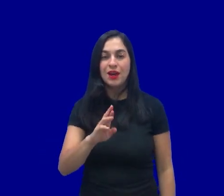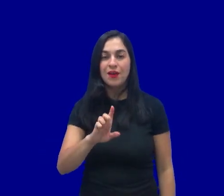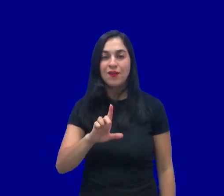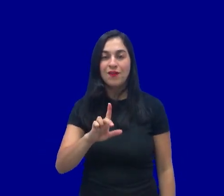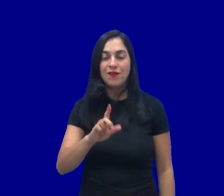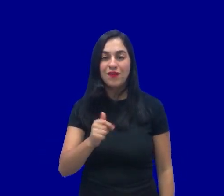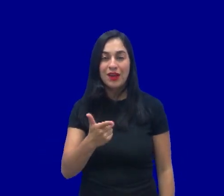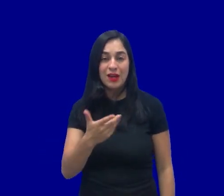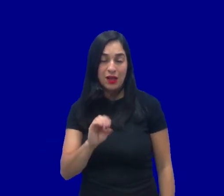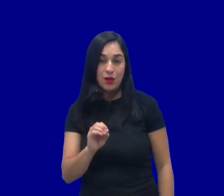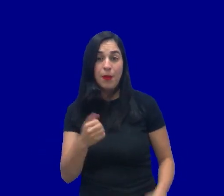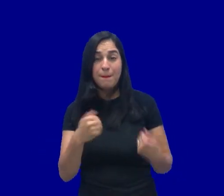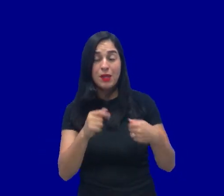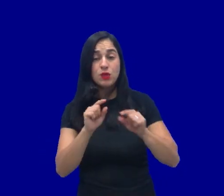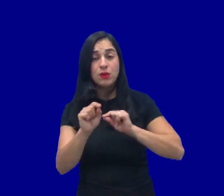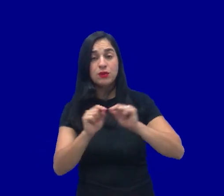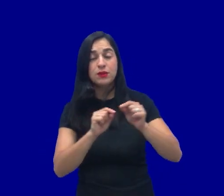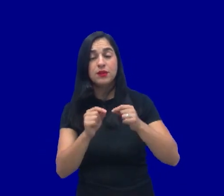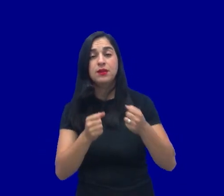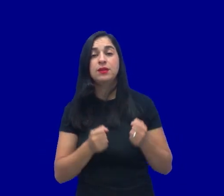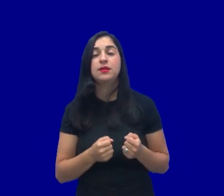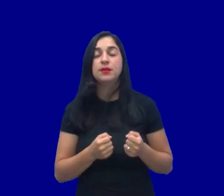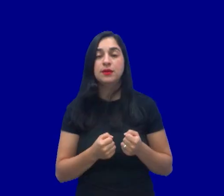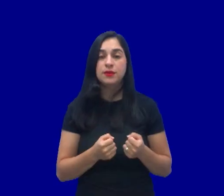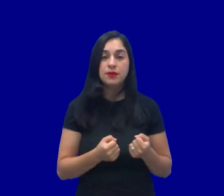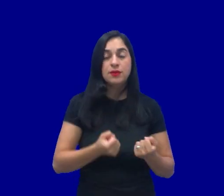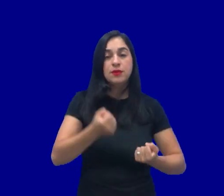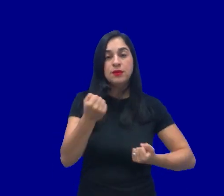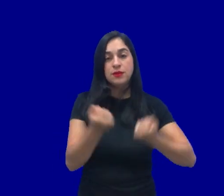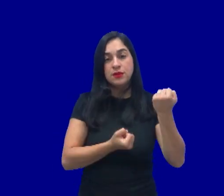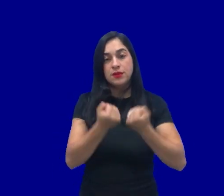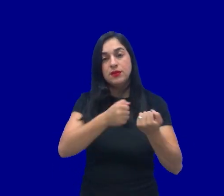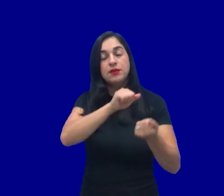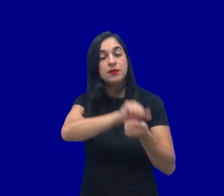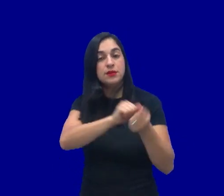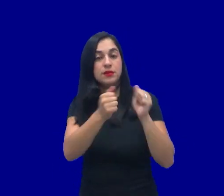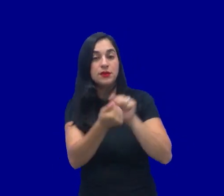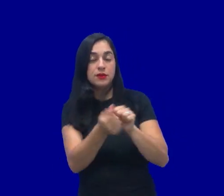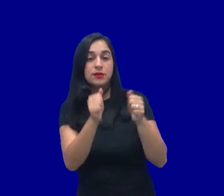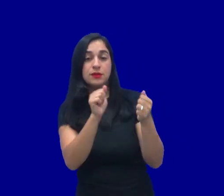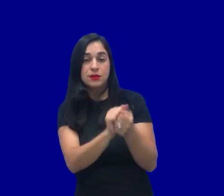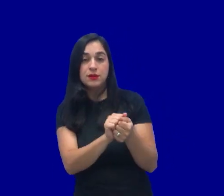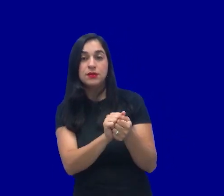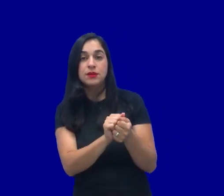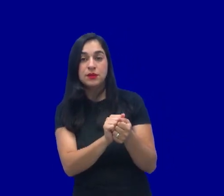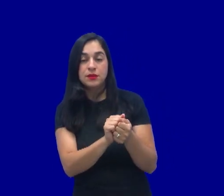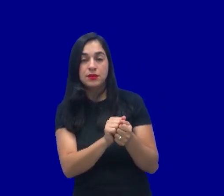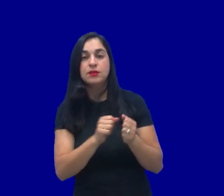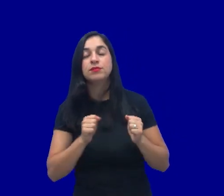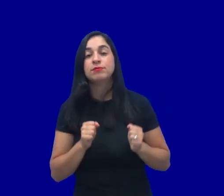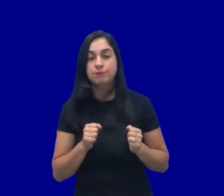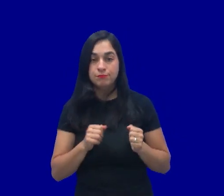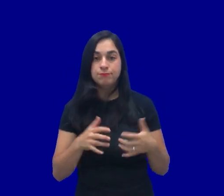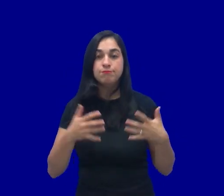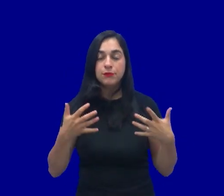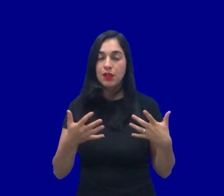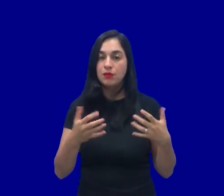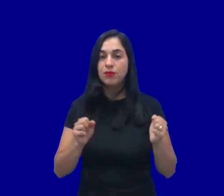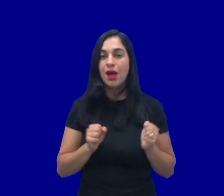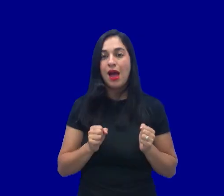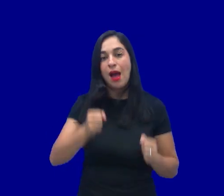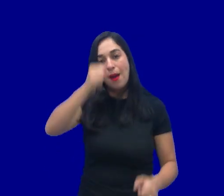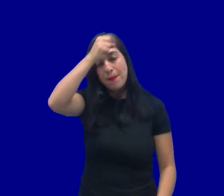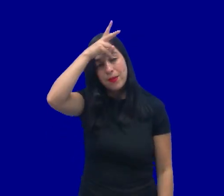do carro adaptado. Procurou para ser atendido nesse benefício e a prefeitura recusou.